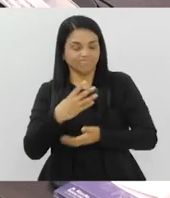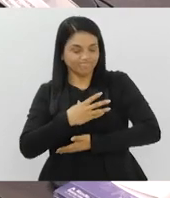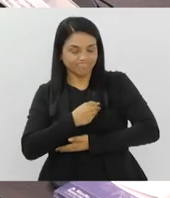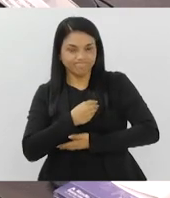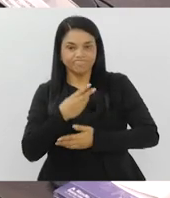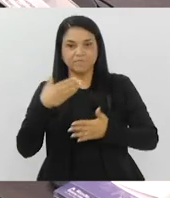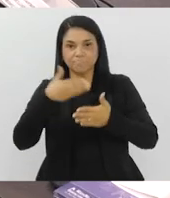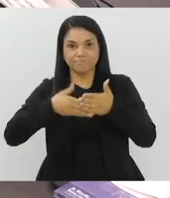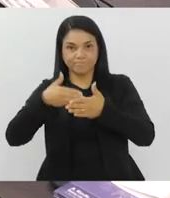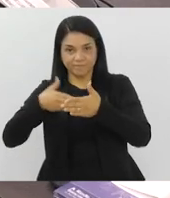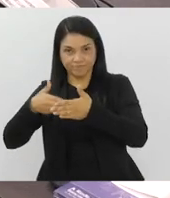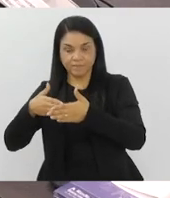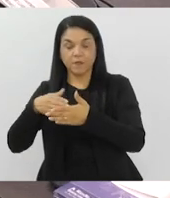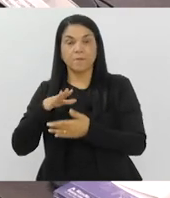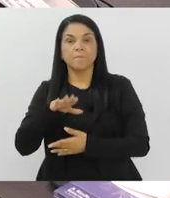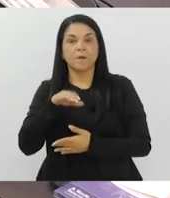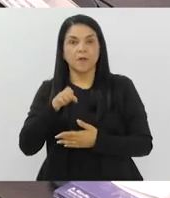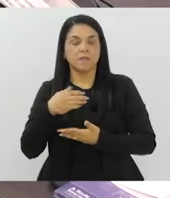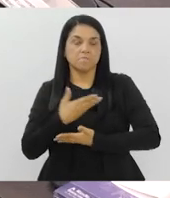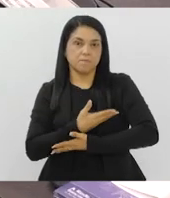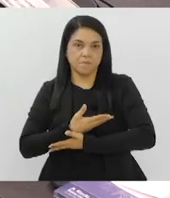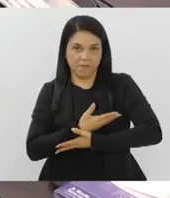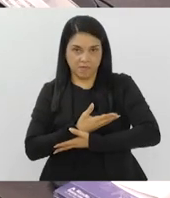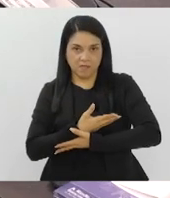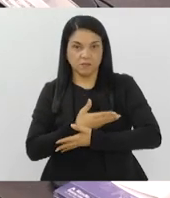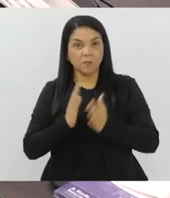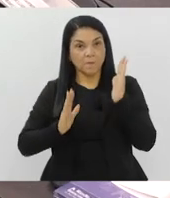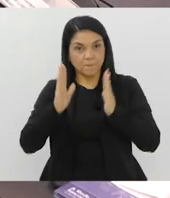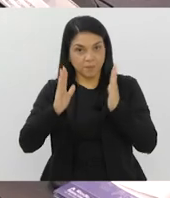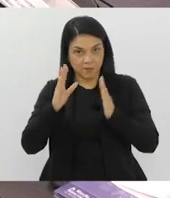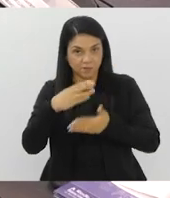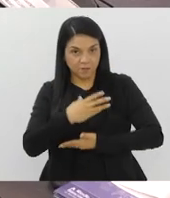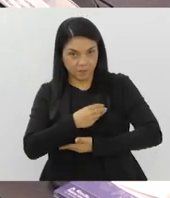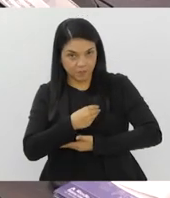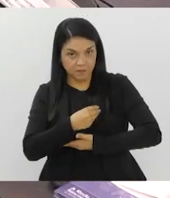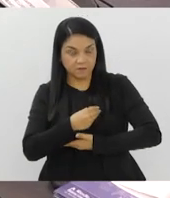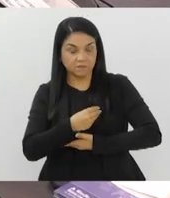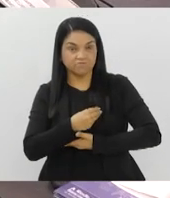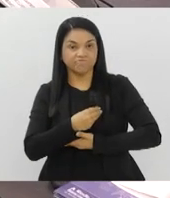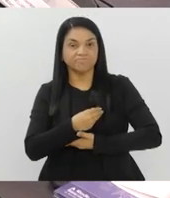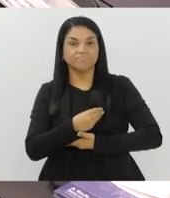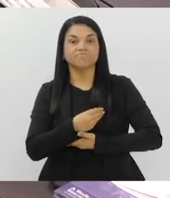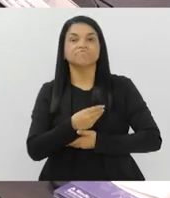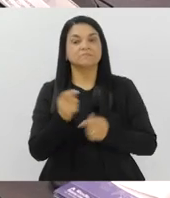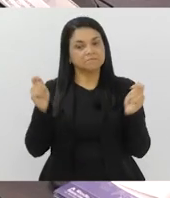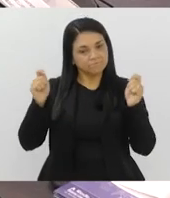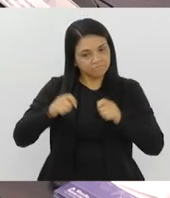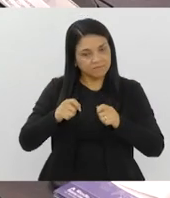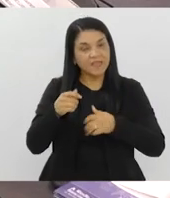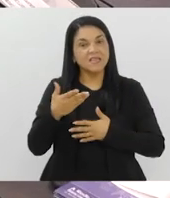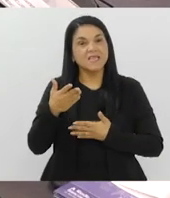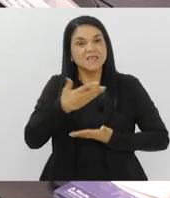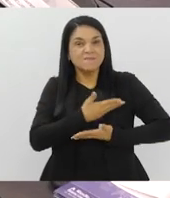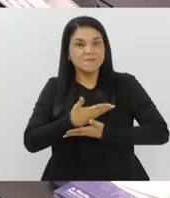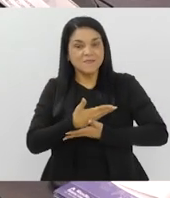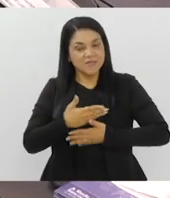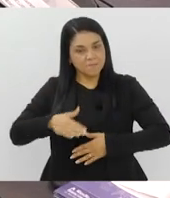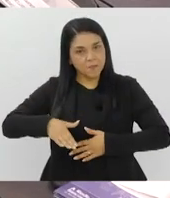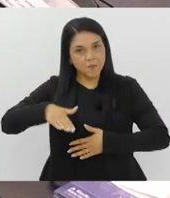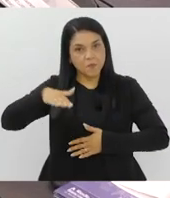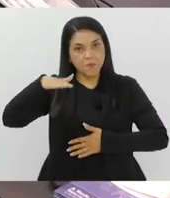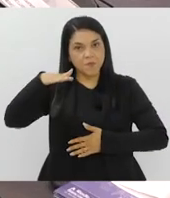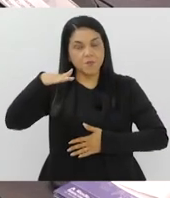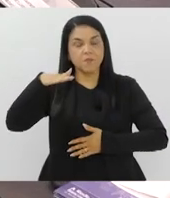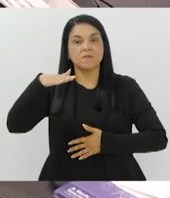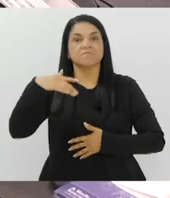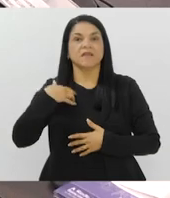vínculo mamãe-bebê no período da amamentação, ele pode sim, gente, deixar as nossas crianças mais resilientes. Não